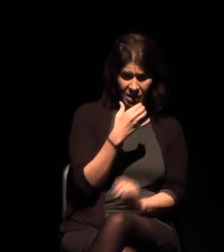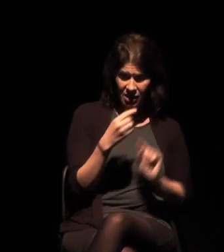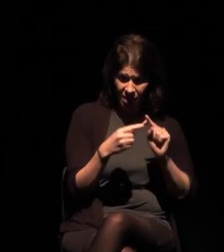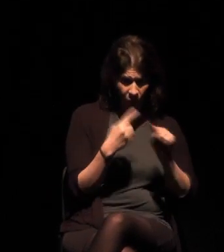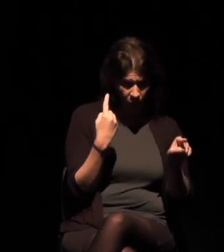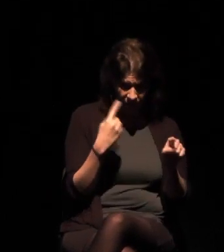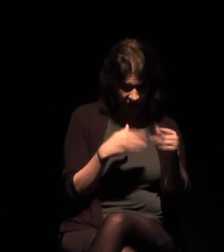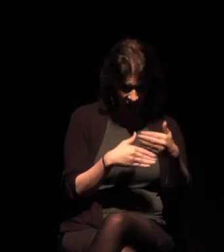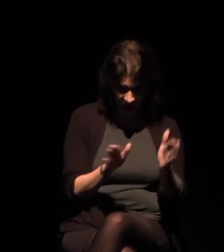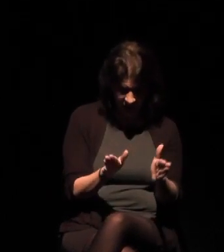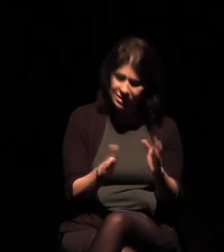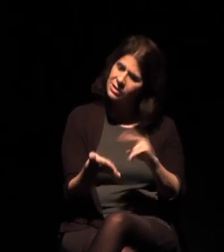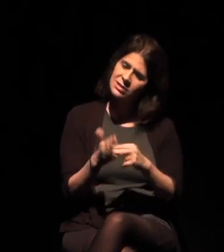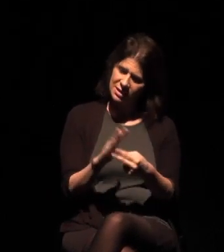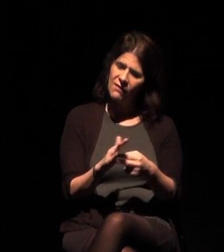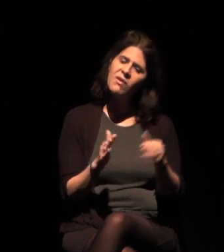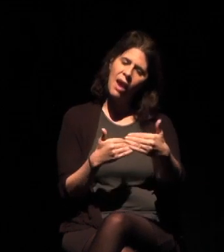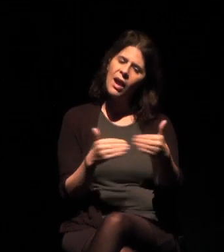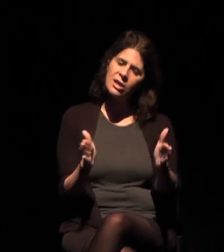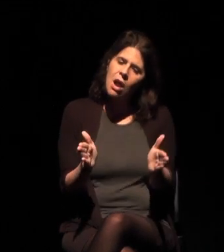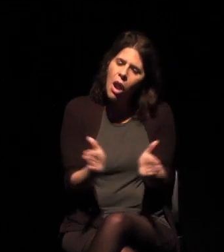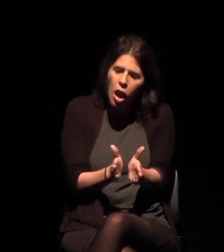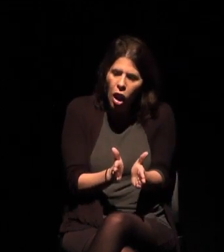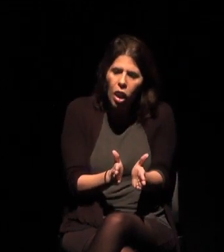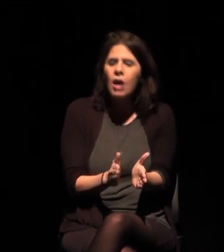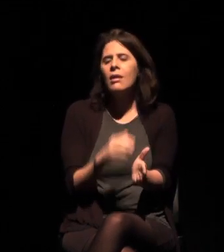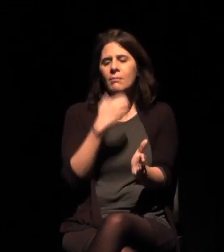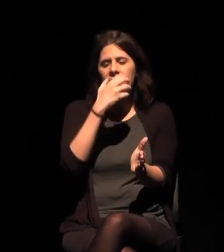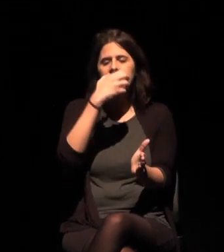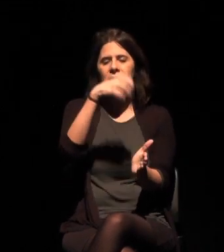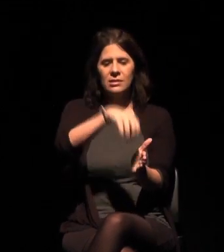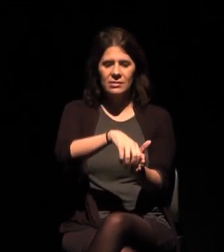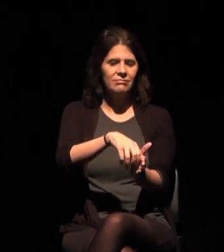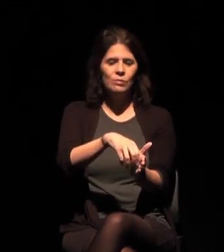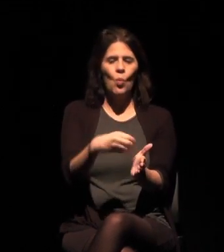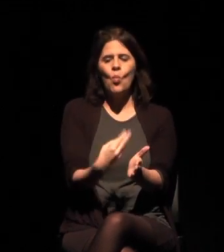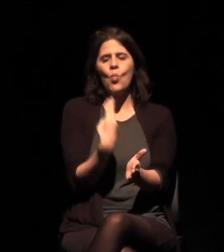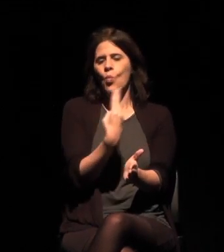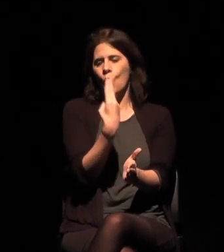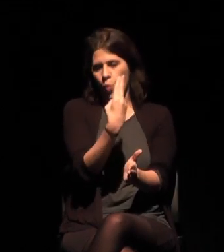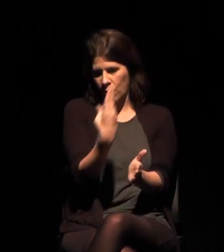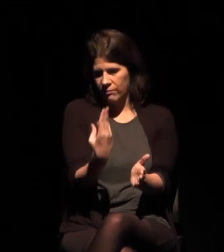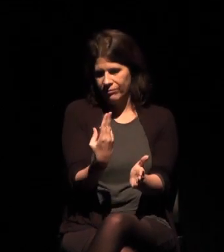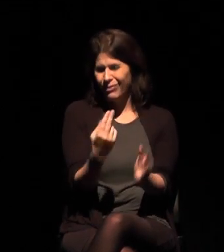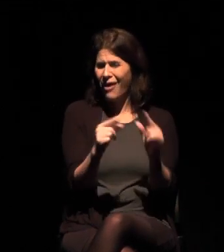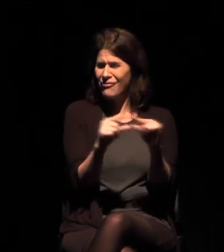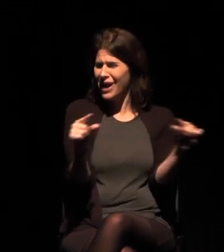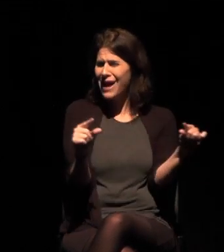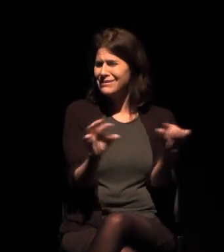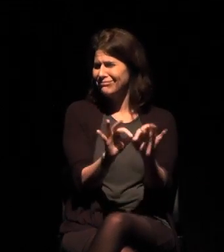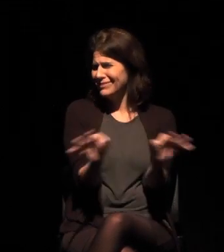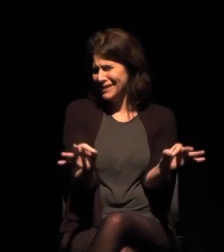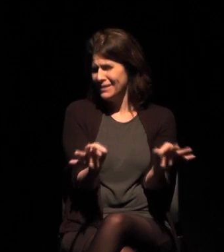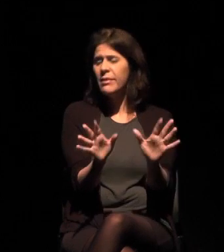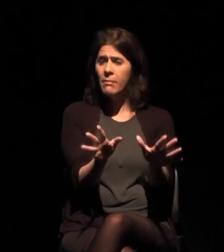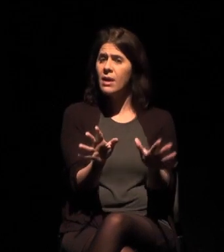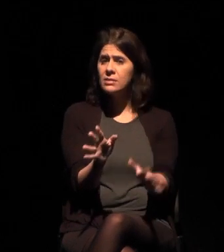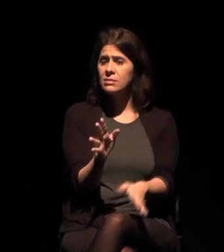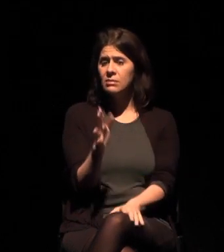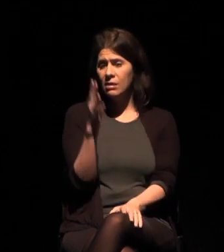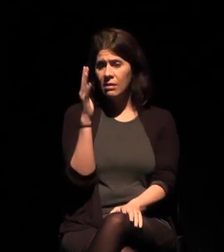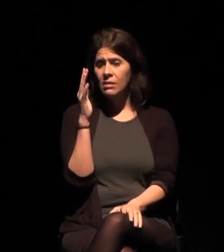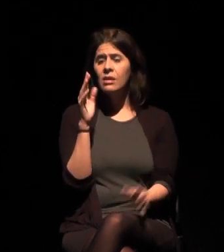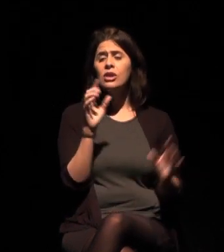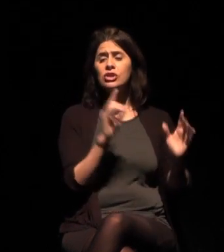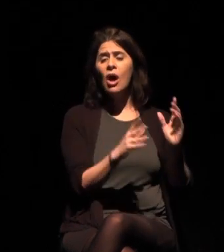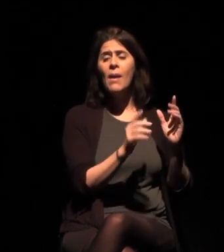é implícito certo na frase numa frase é muito simples frase em si não dá pra entender o que está acontecendo é